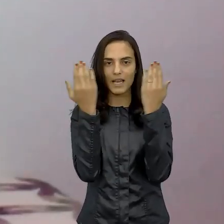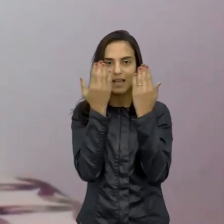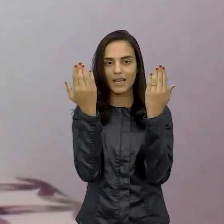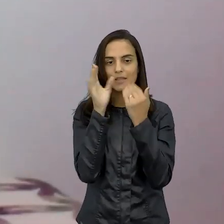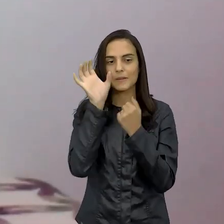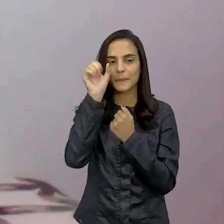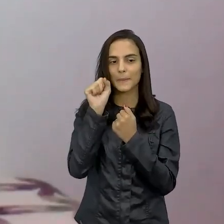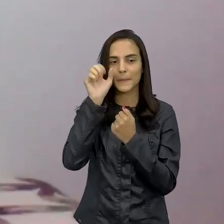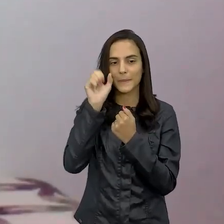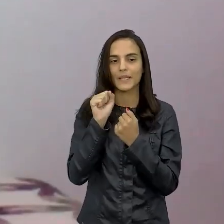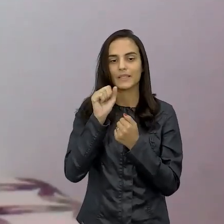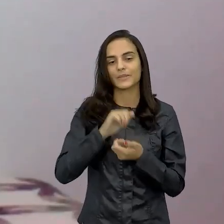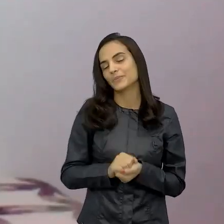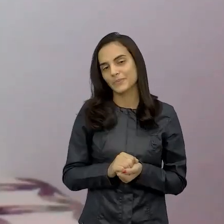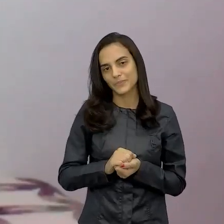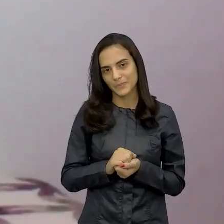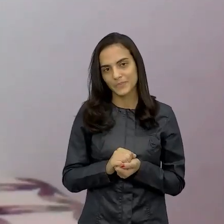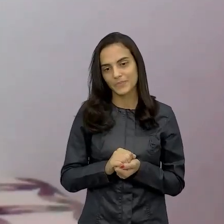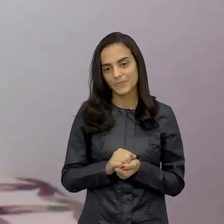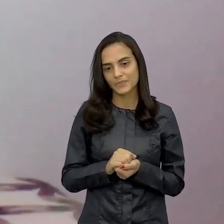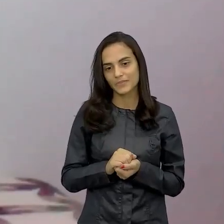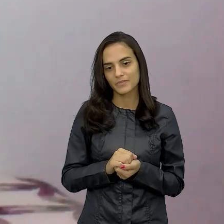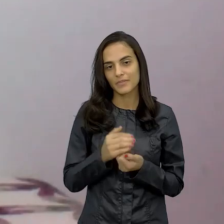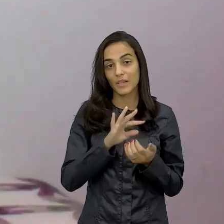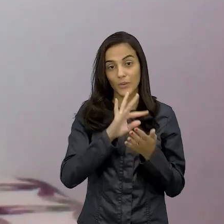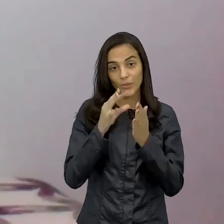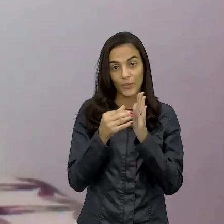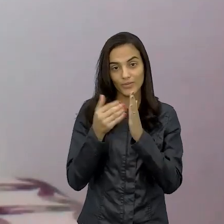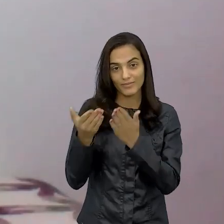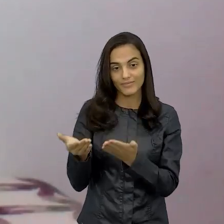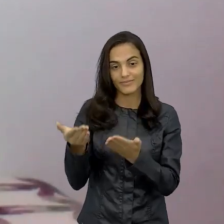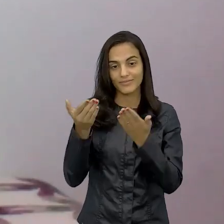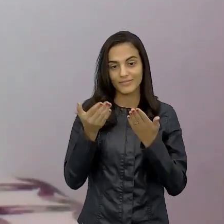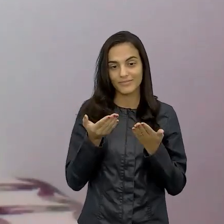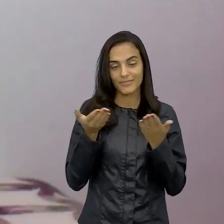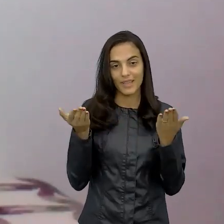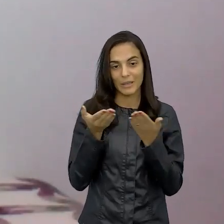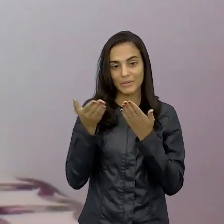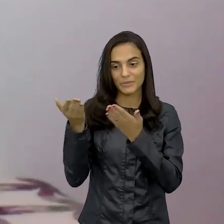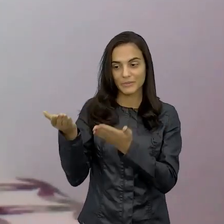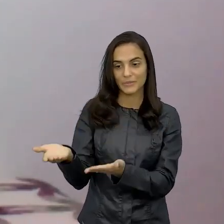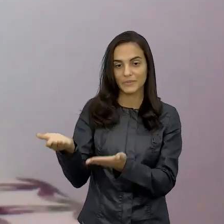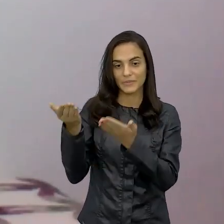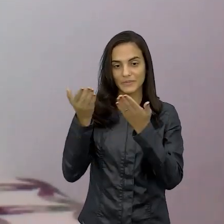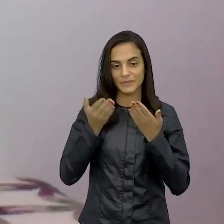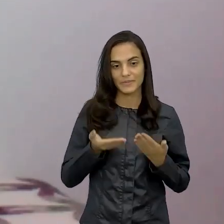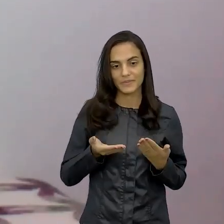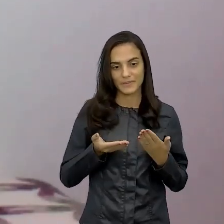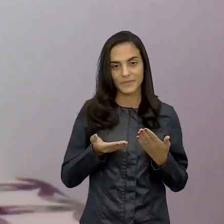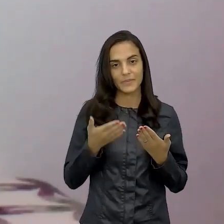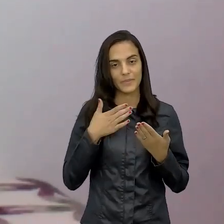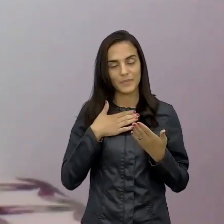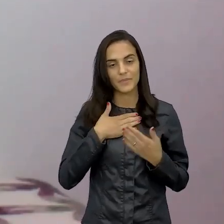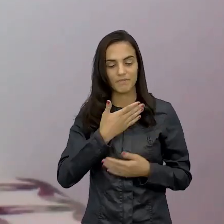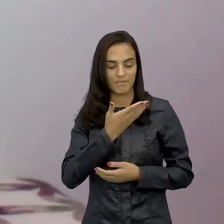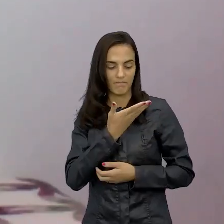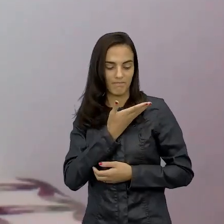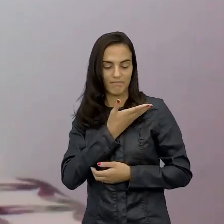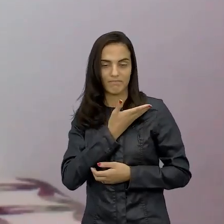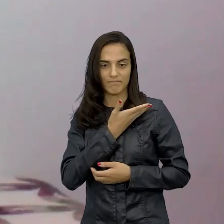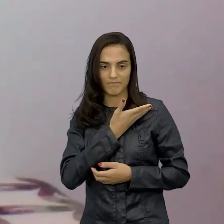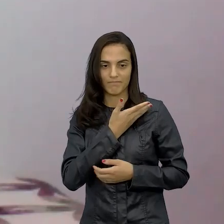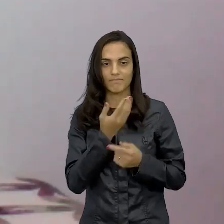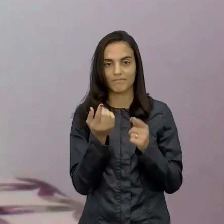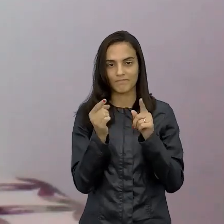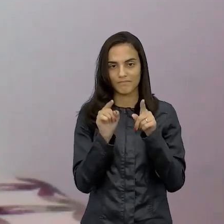com cortina também branca. Sejam bem-vindas, eu passo a palavra agora para minha parceira e